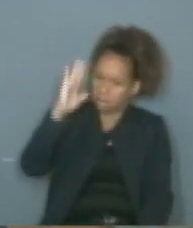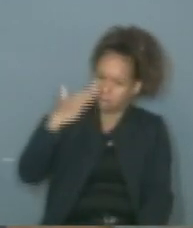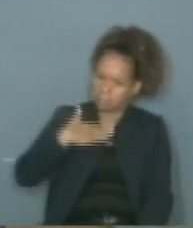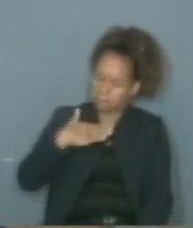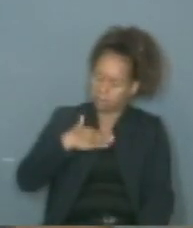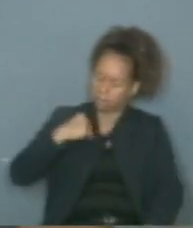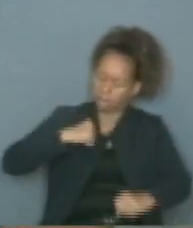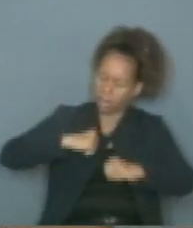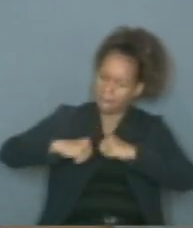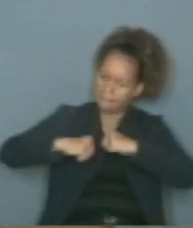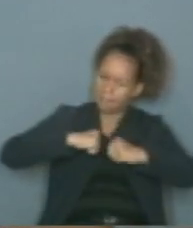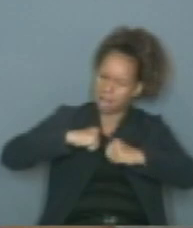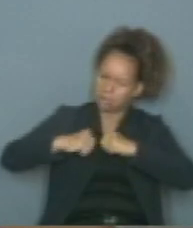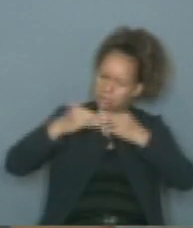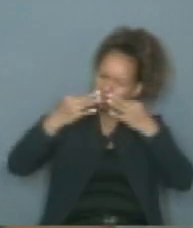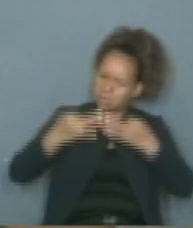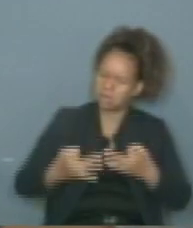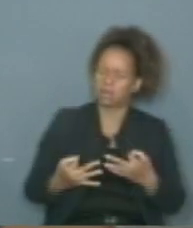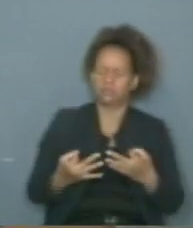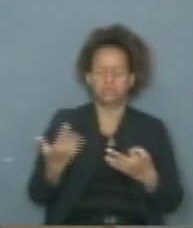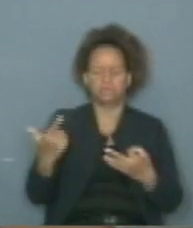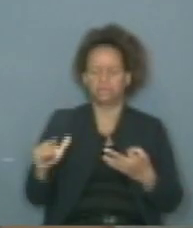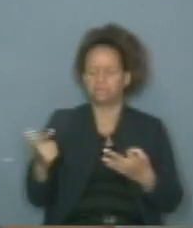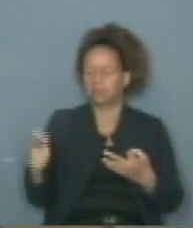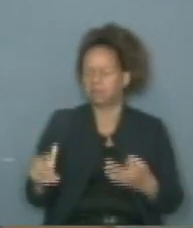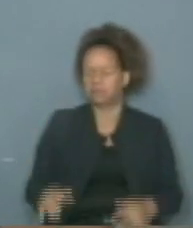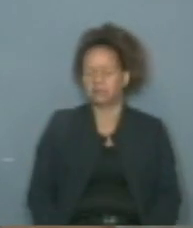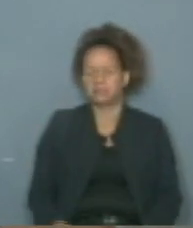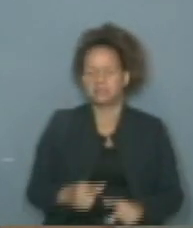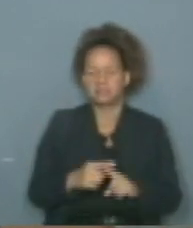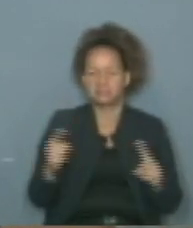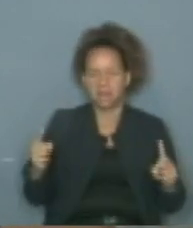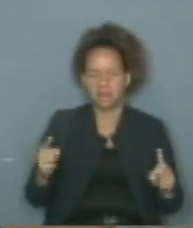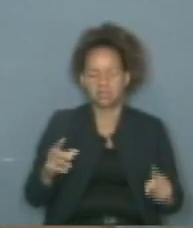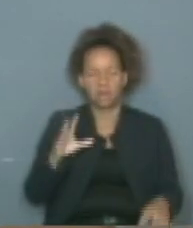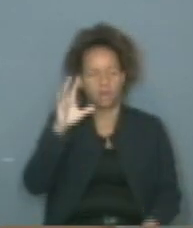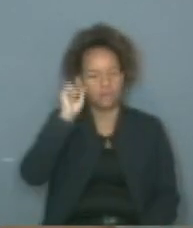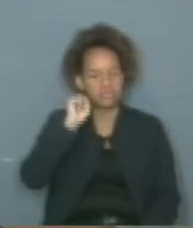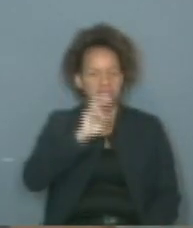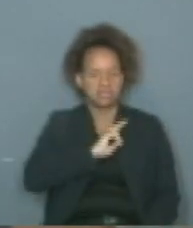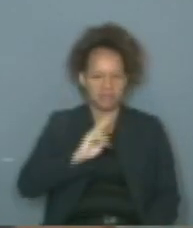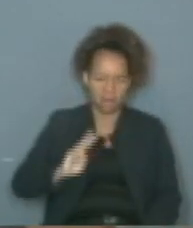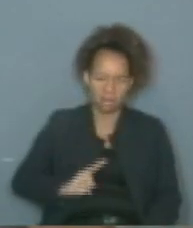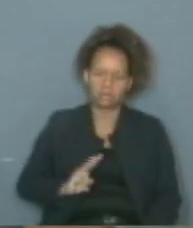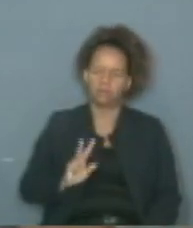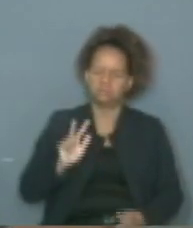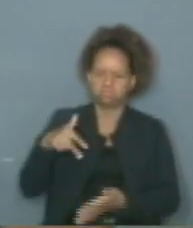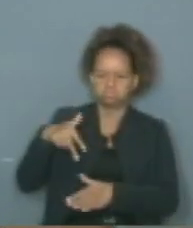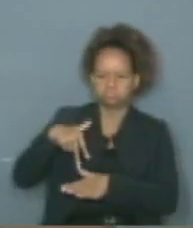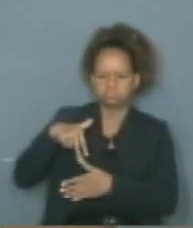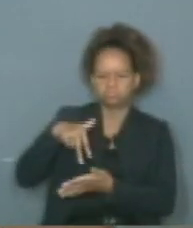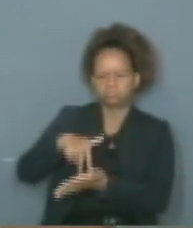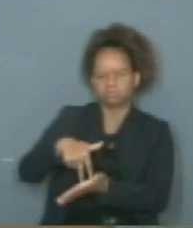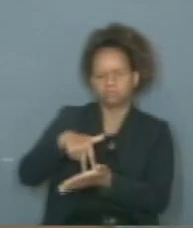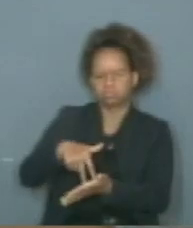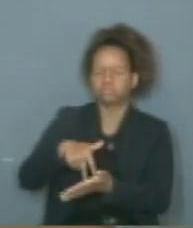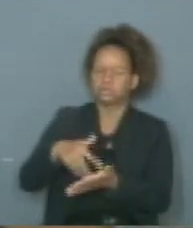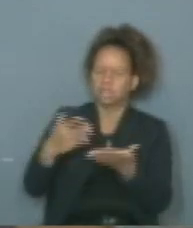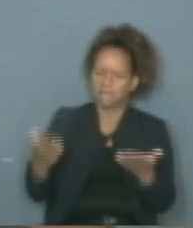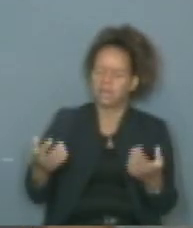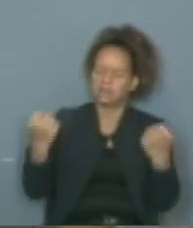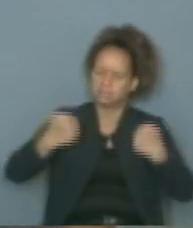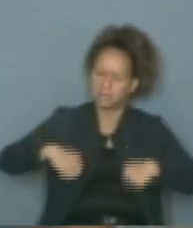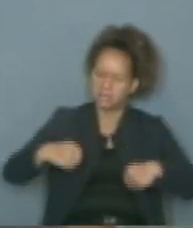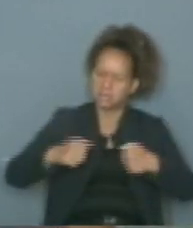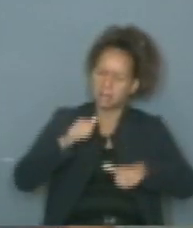um debate adequado, mas, ouvindo o vereador que tem uma forte atuação, ele me colocou que